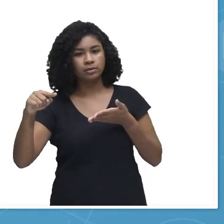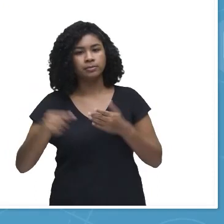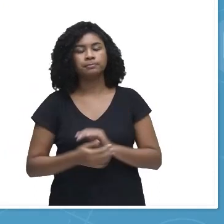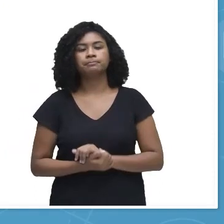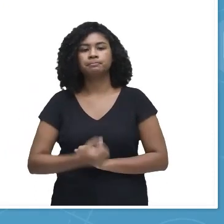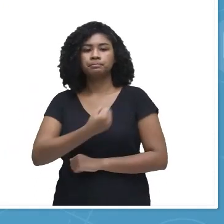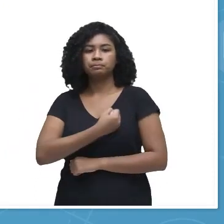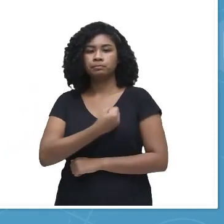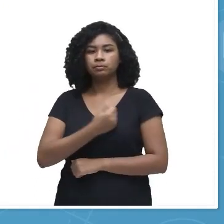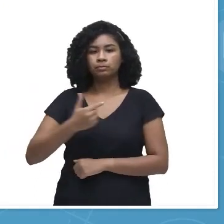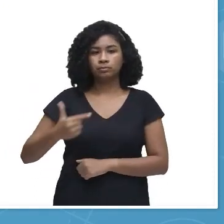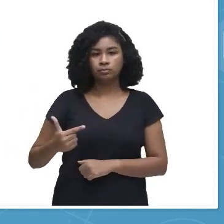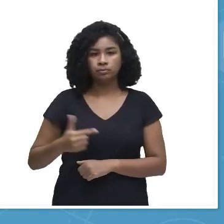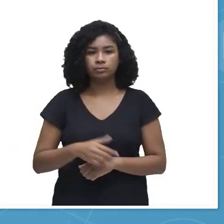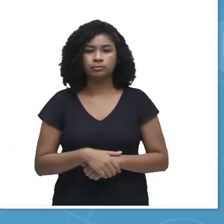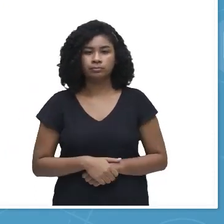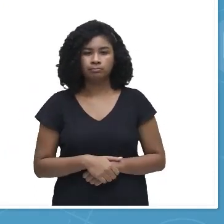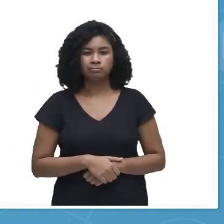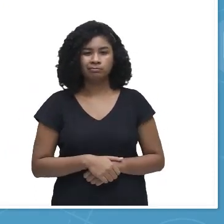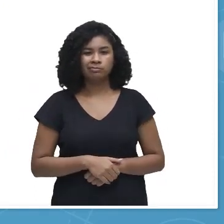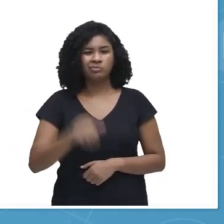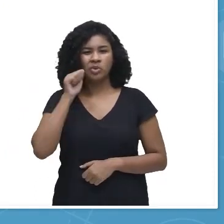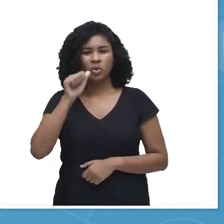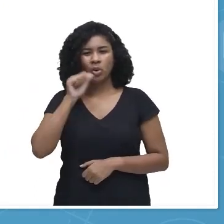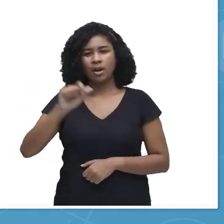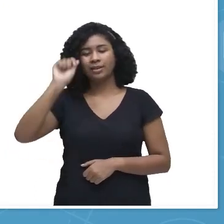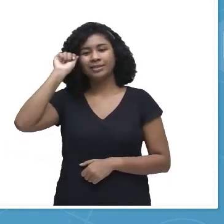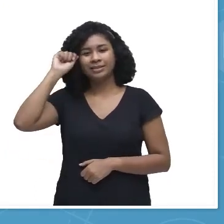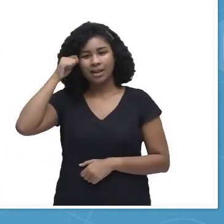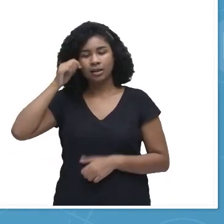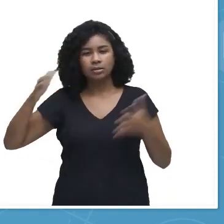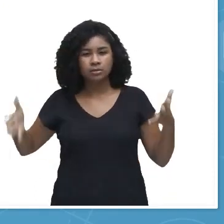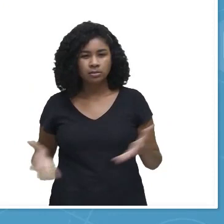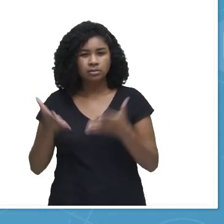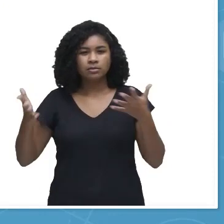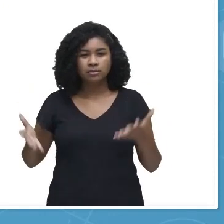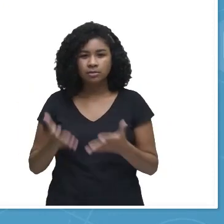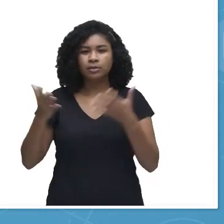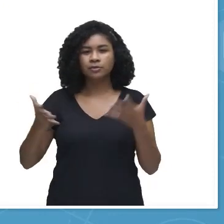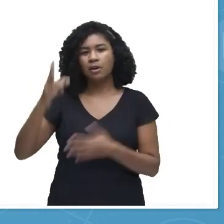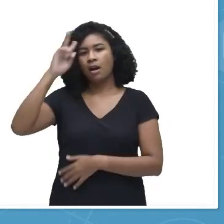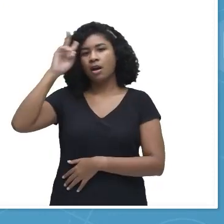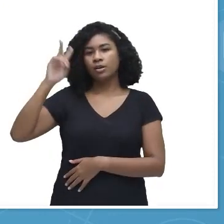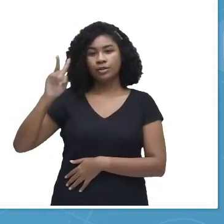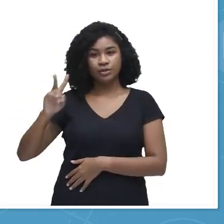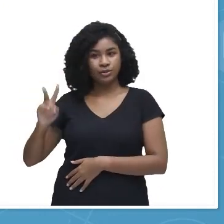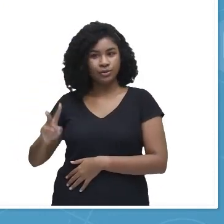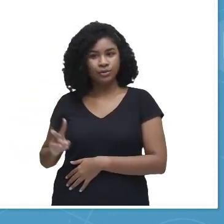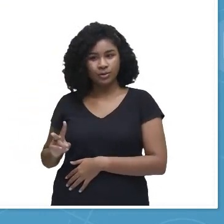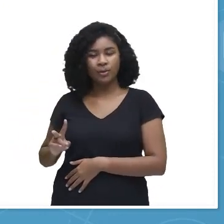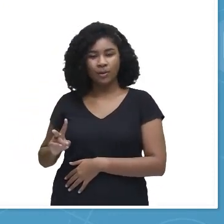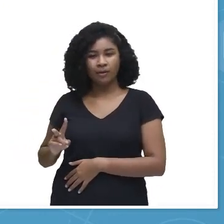seguinte: muitas mulheres compõem essa vasta trajetória positiva, grandes representantes